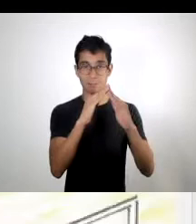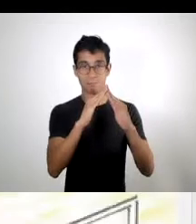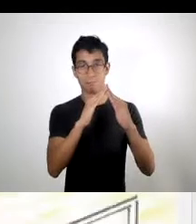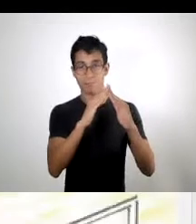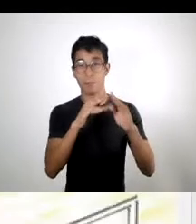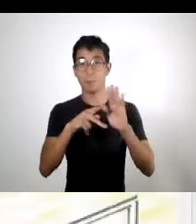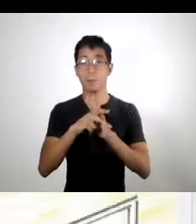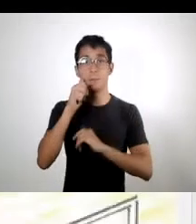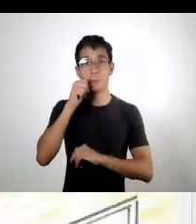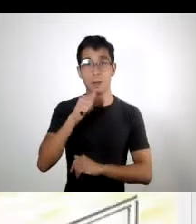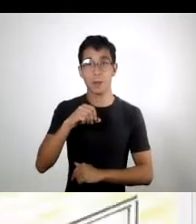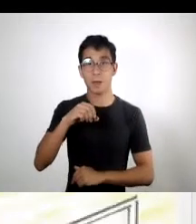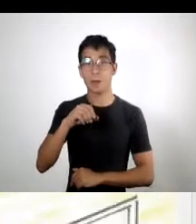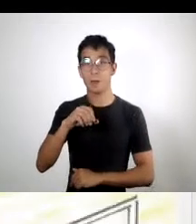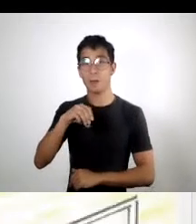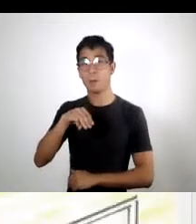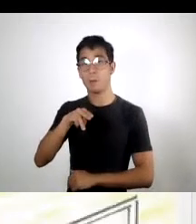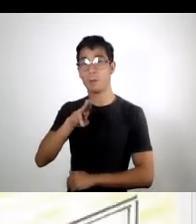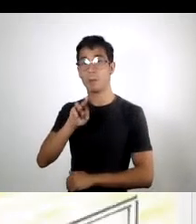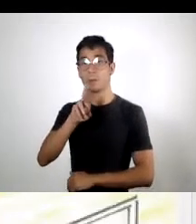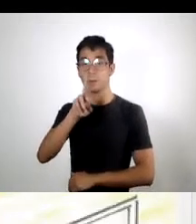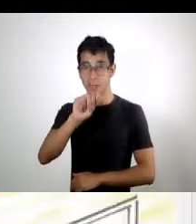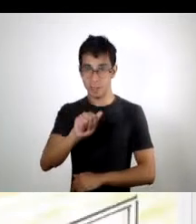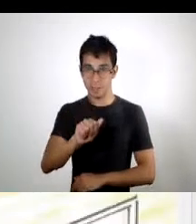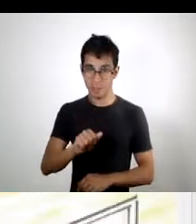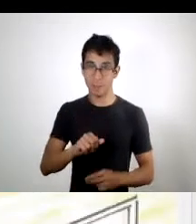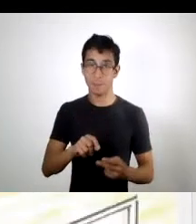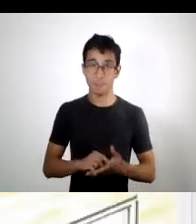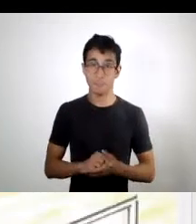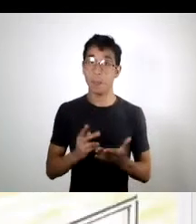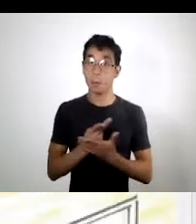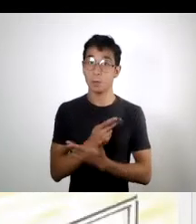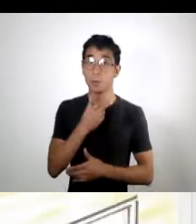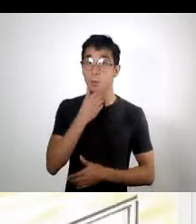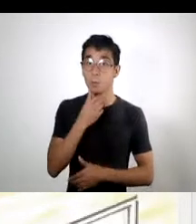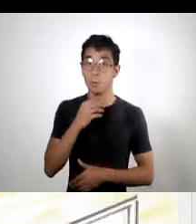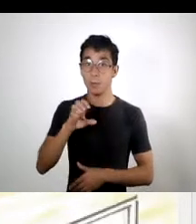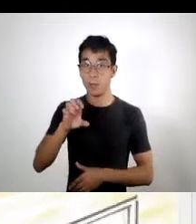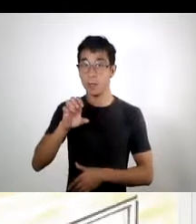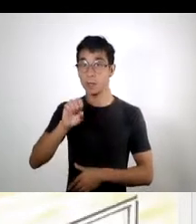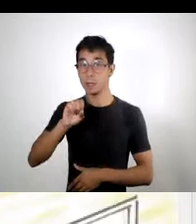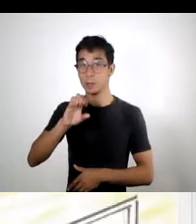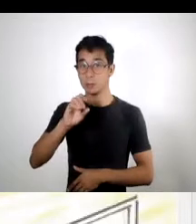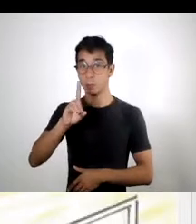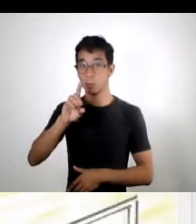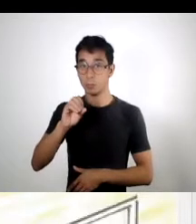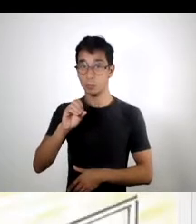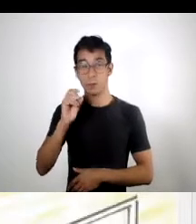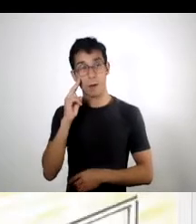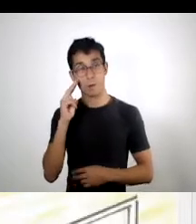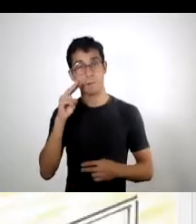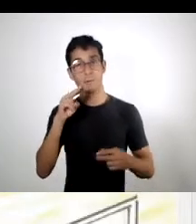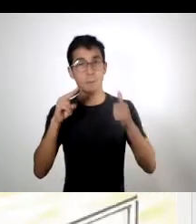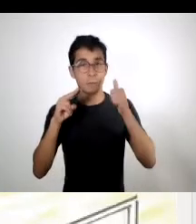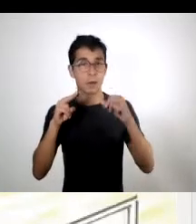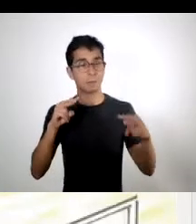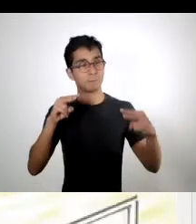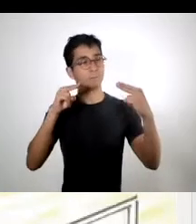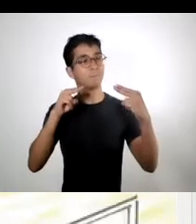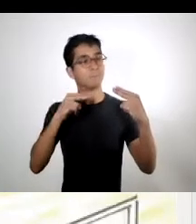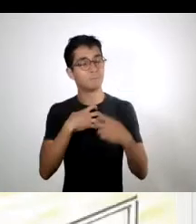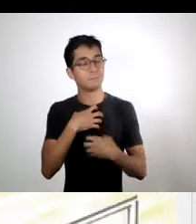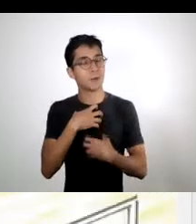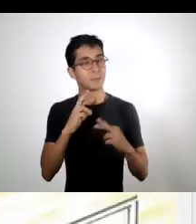comadre Território. Foi bem ali que Êxodo olhou para a resistência de uma forma diferente. Naquela noite,